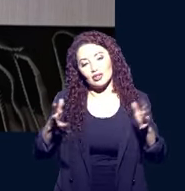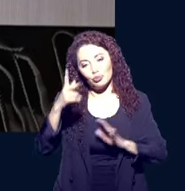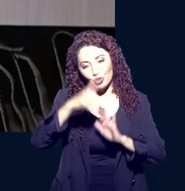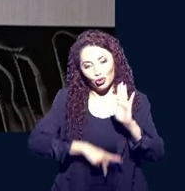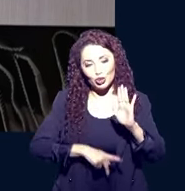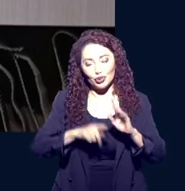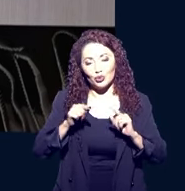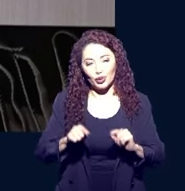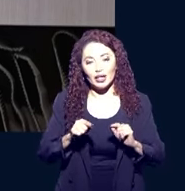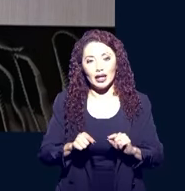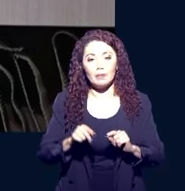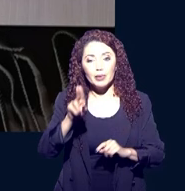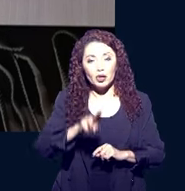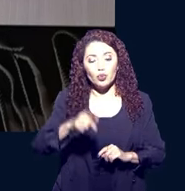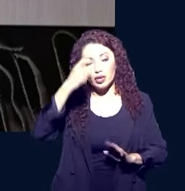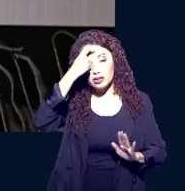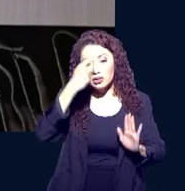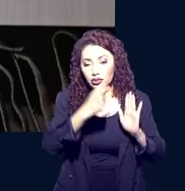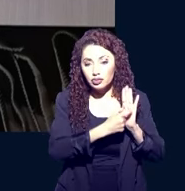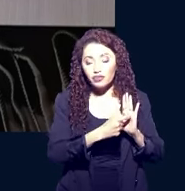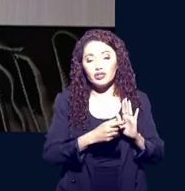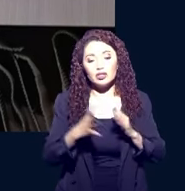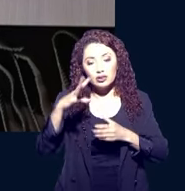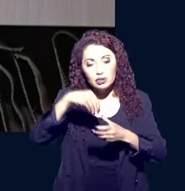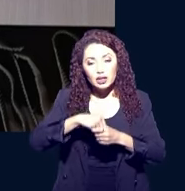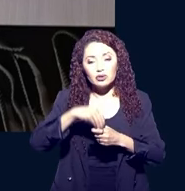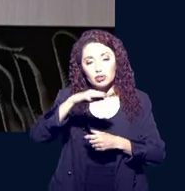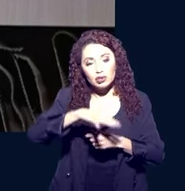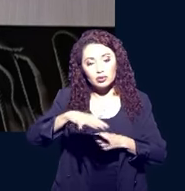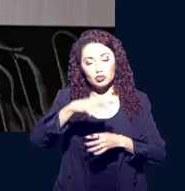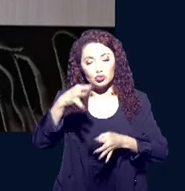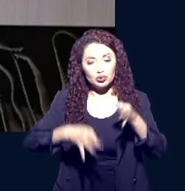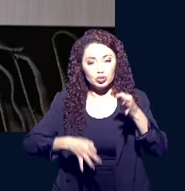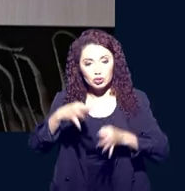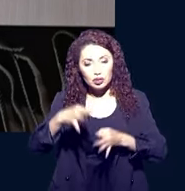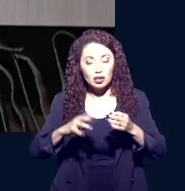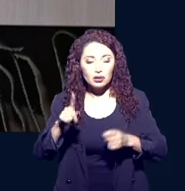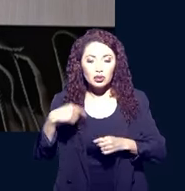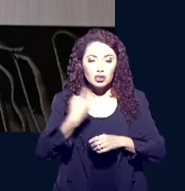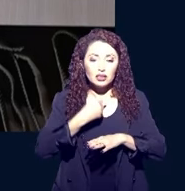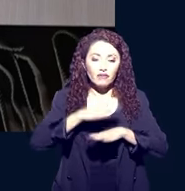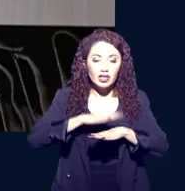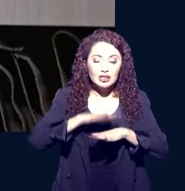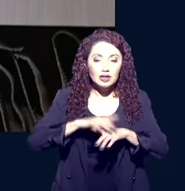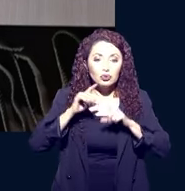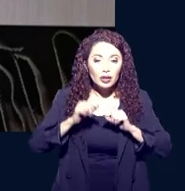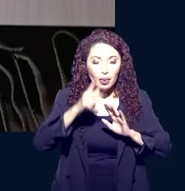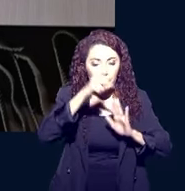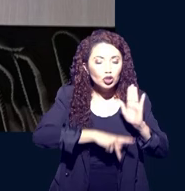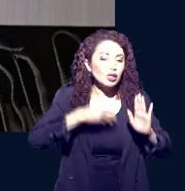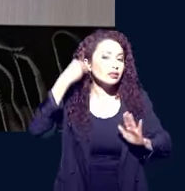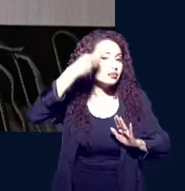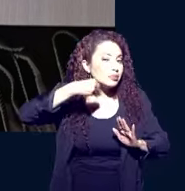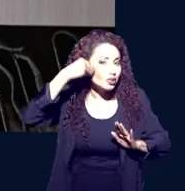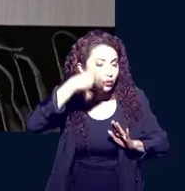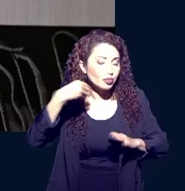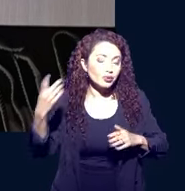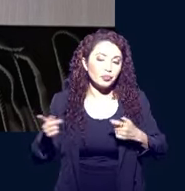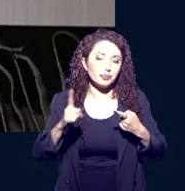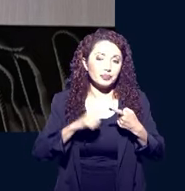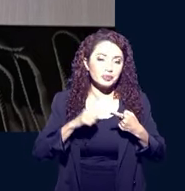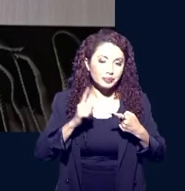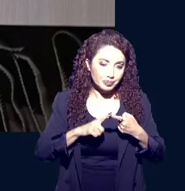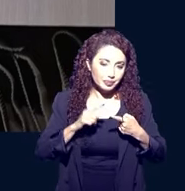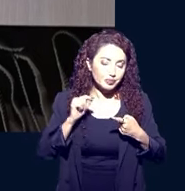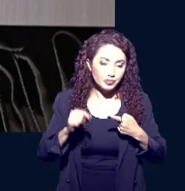utilização de inteligência artificial no judiciário que nós estamos fazendo projetos pilotos o primeiro que vai ajudar